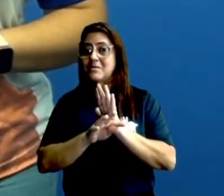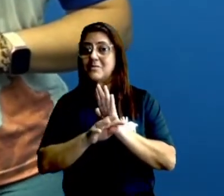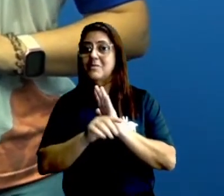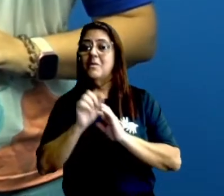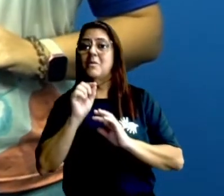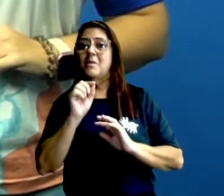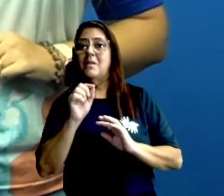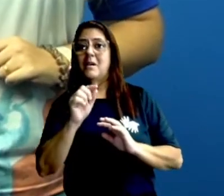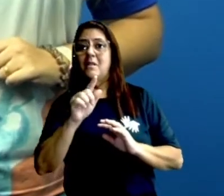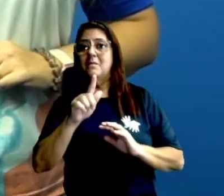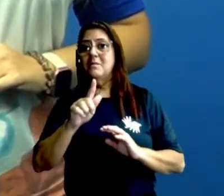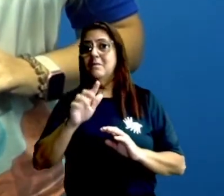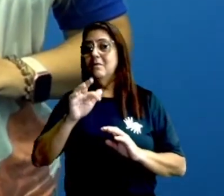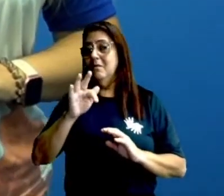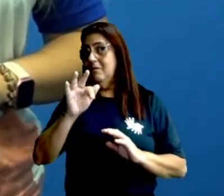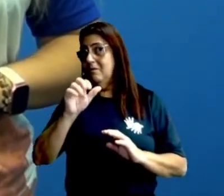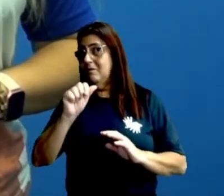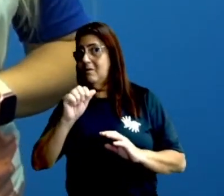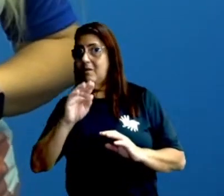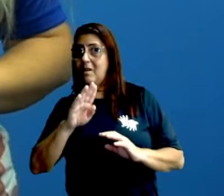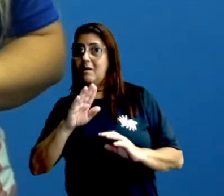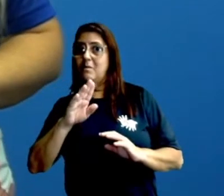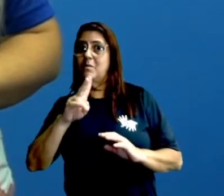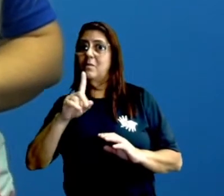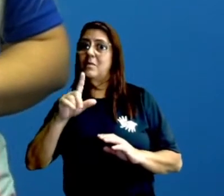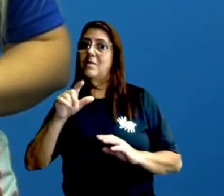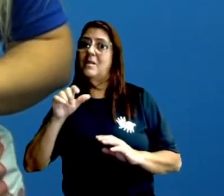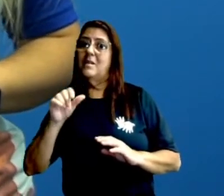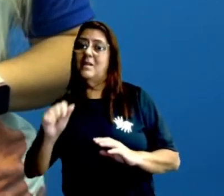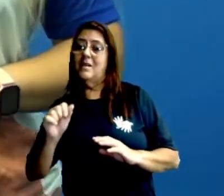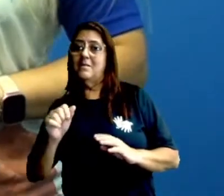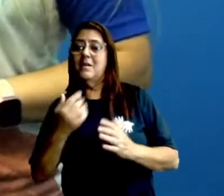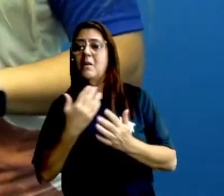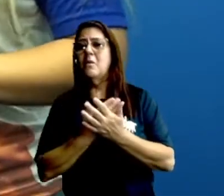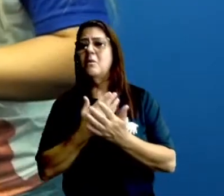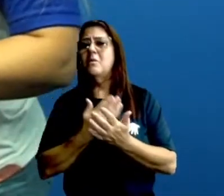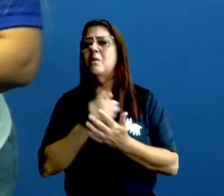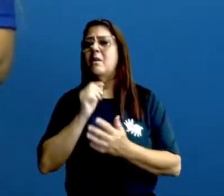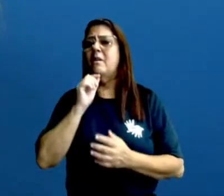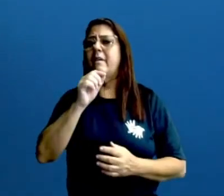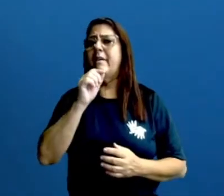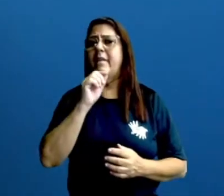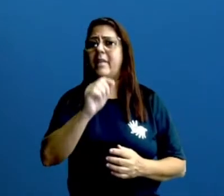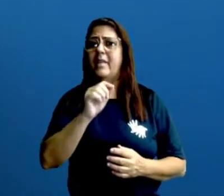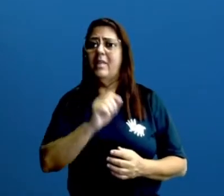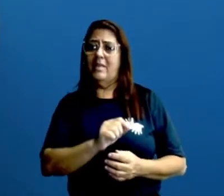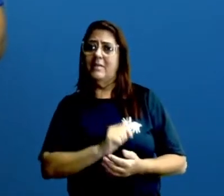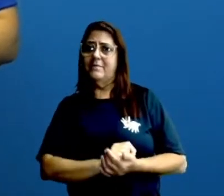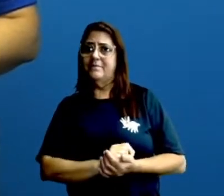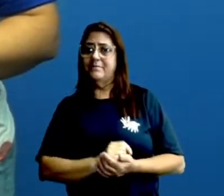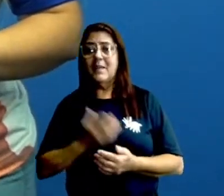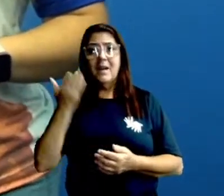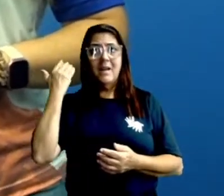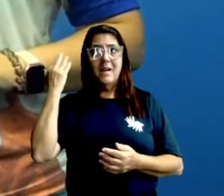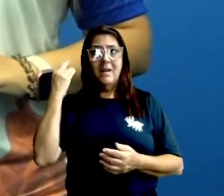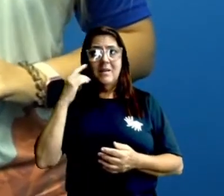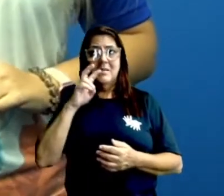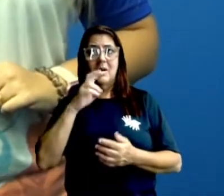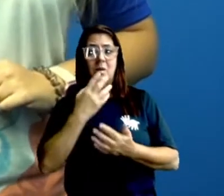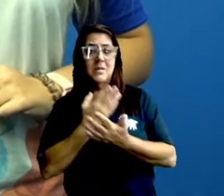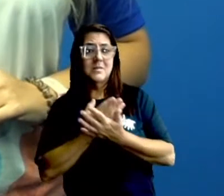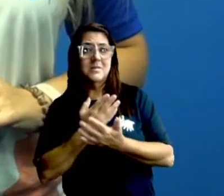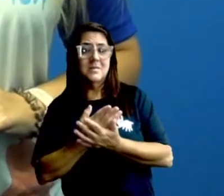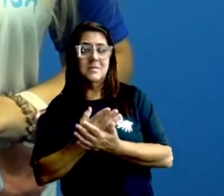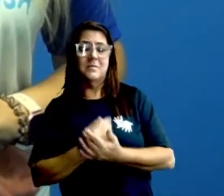fábula. Tia, o que é a fábula? Para quem não pegou essa aula, a gente estudou lá na aula 5, tá?